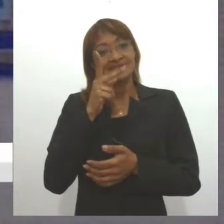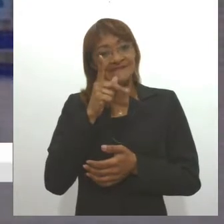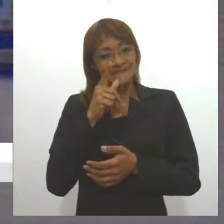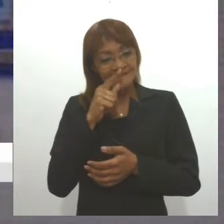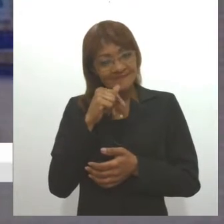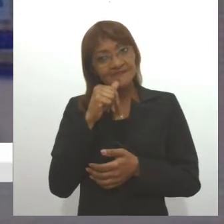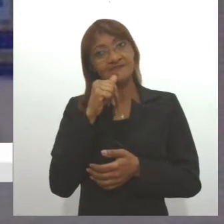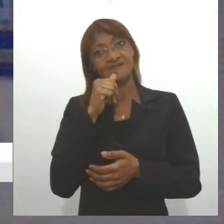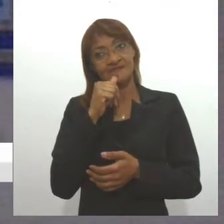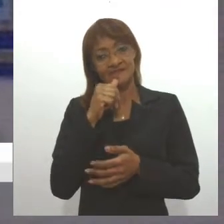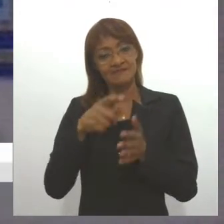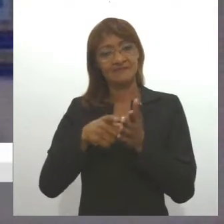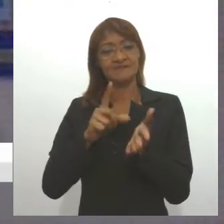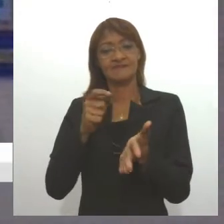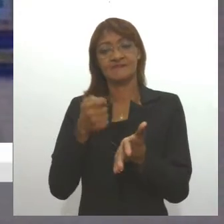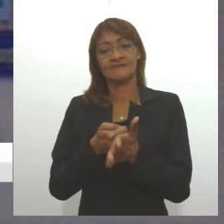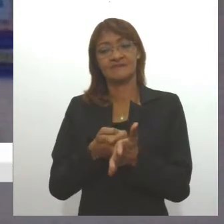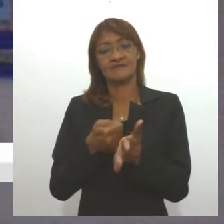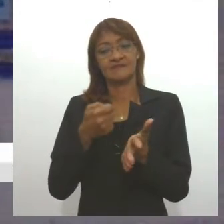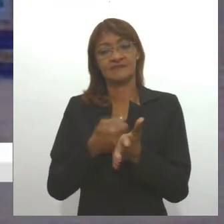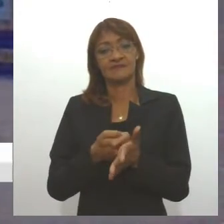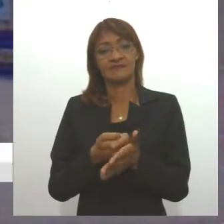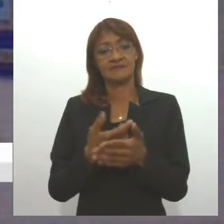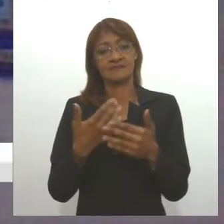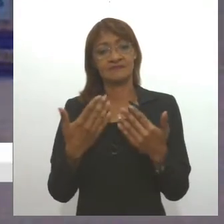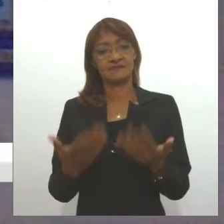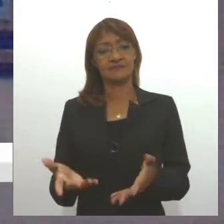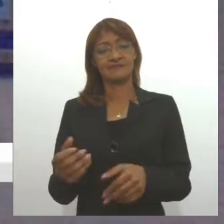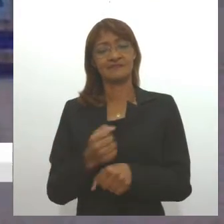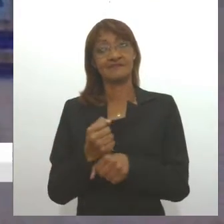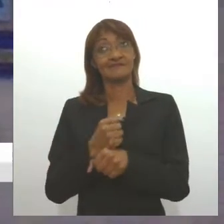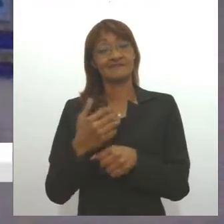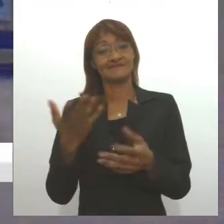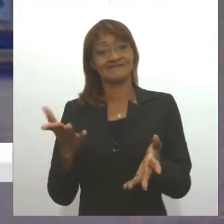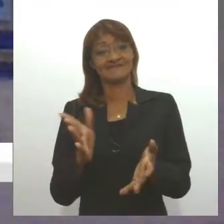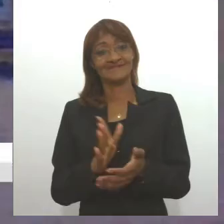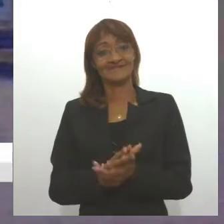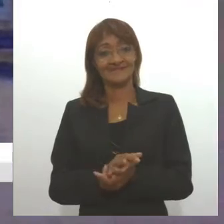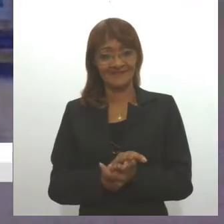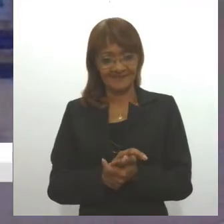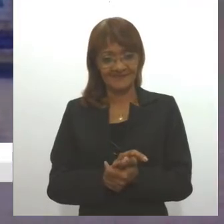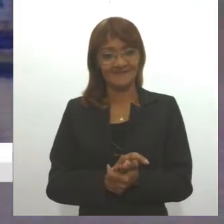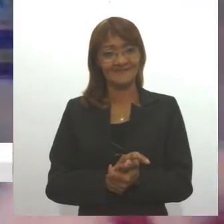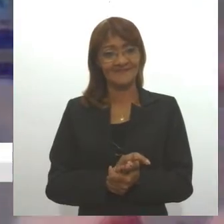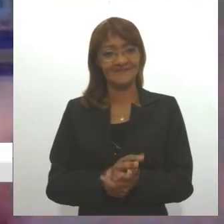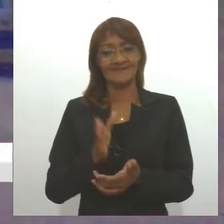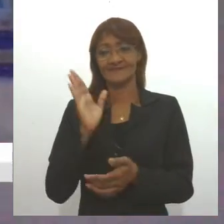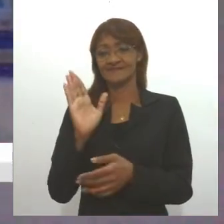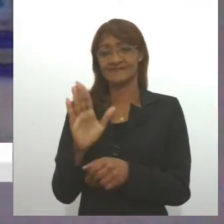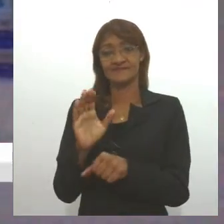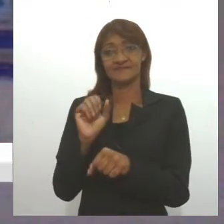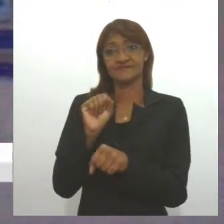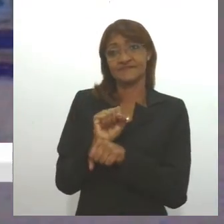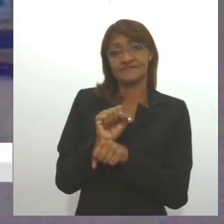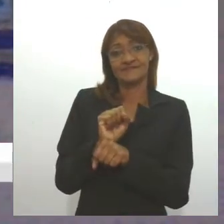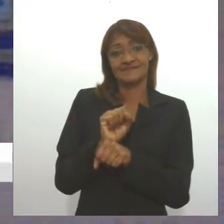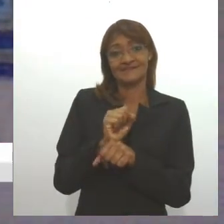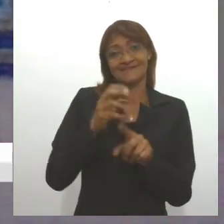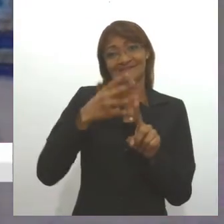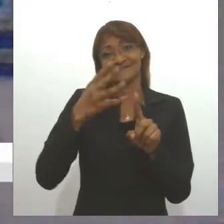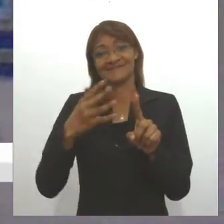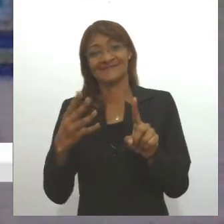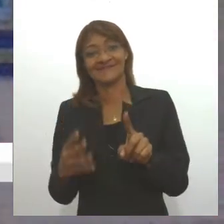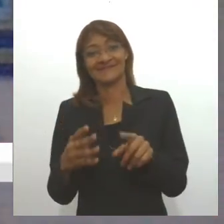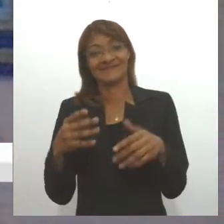tão cobrado, que já passou década, que a gente já fez aniversário da parada LGBT com bolo de